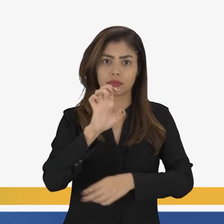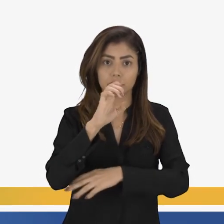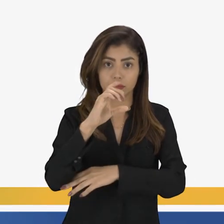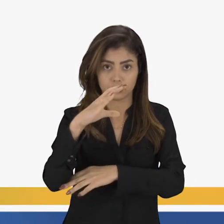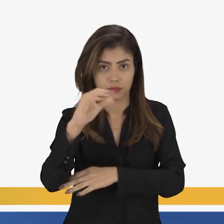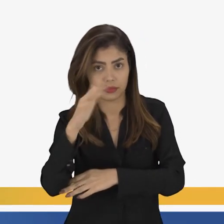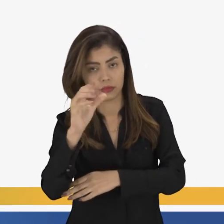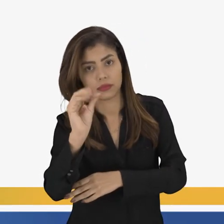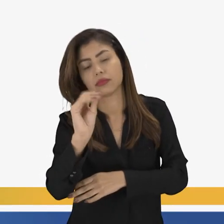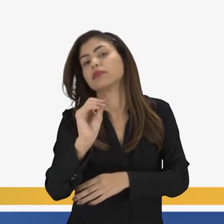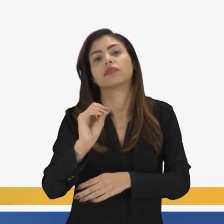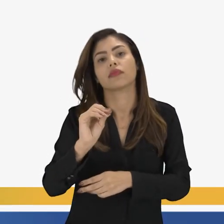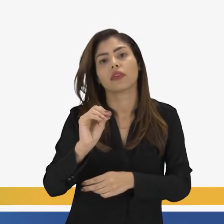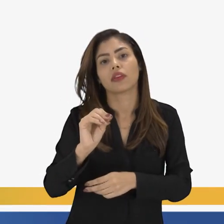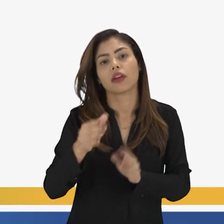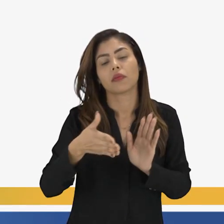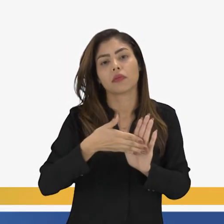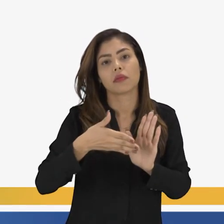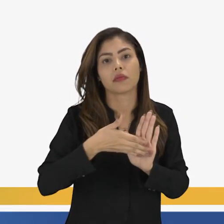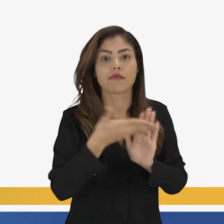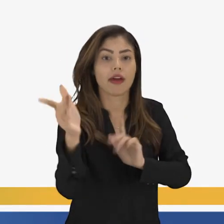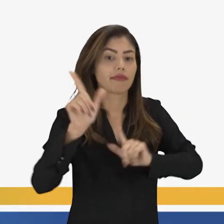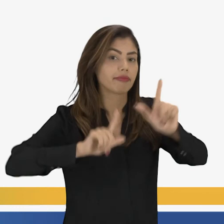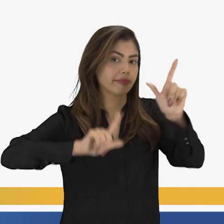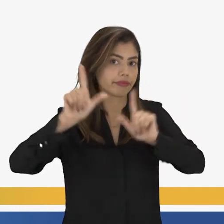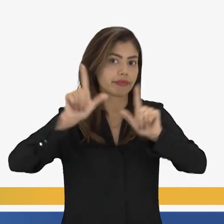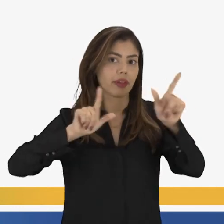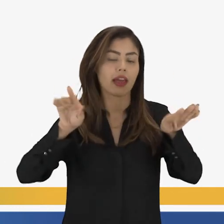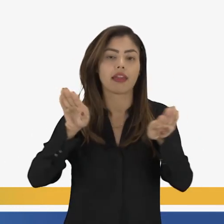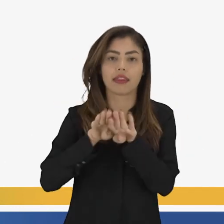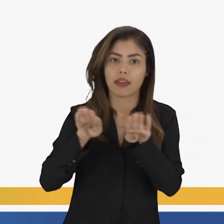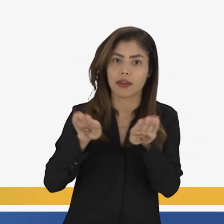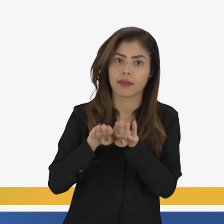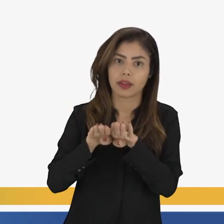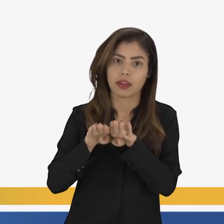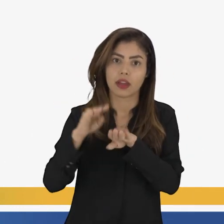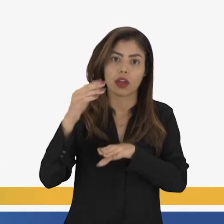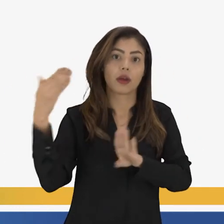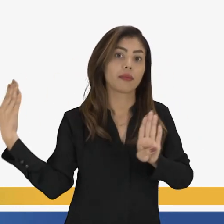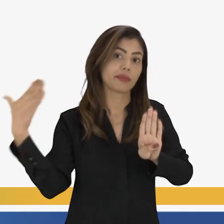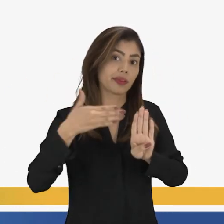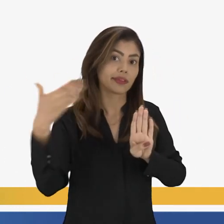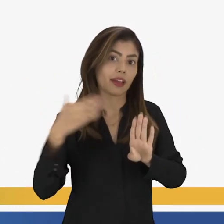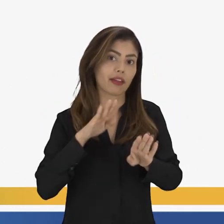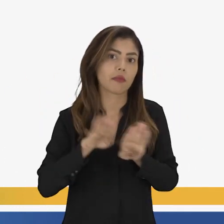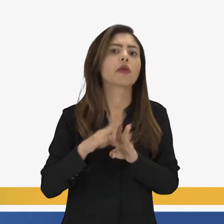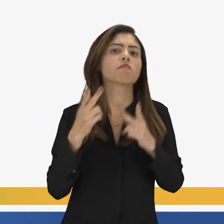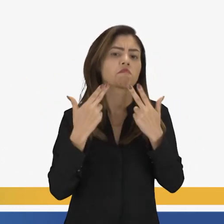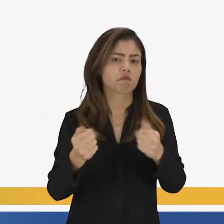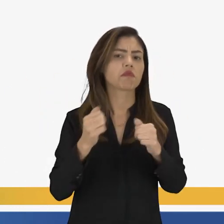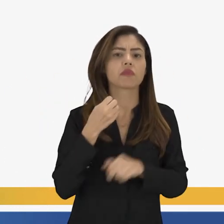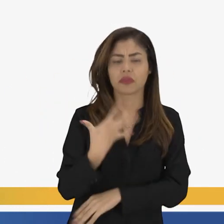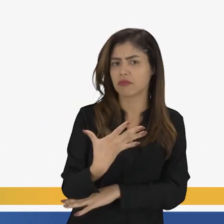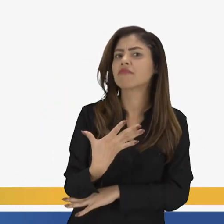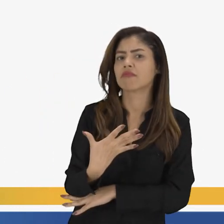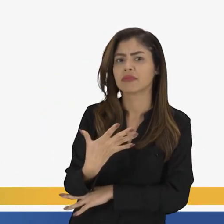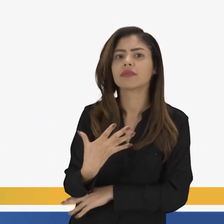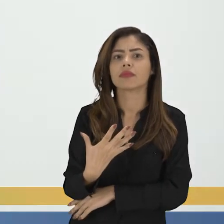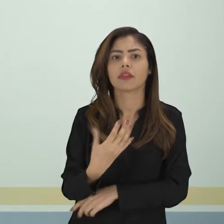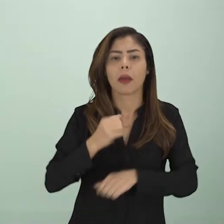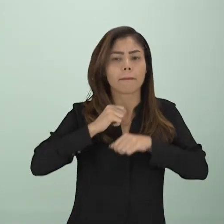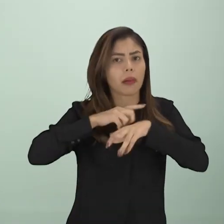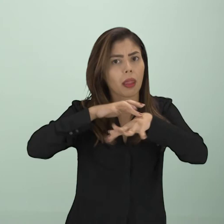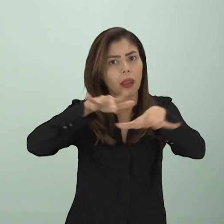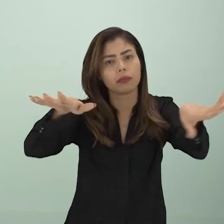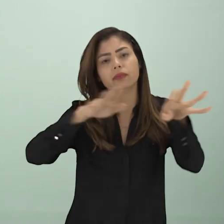educação, lançando aulas pela TV e por um grande portal. Que notícia bacana para a gente